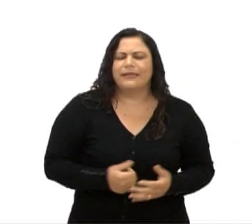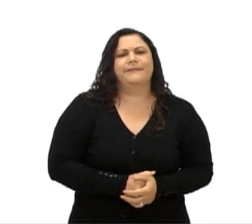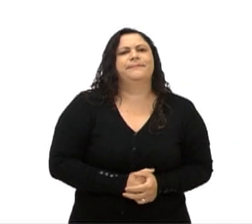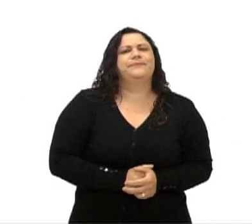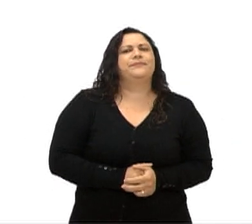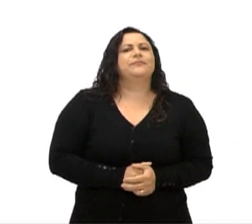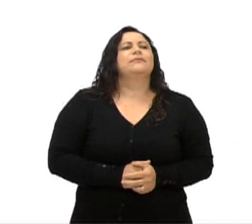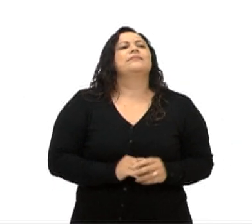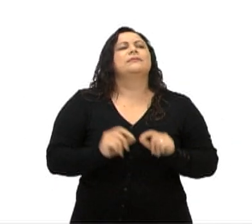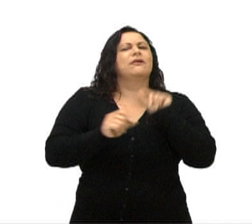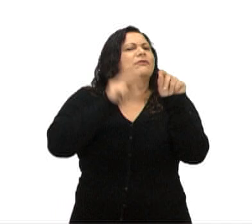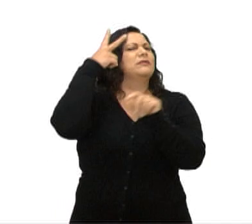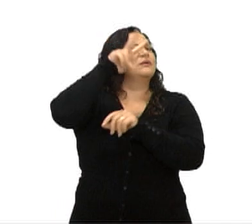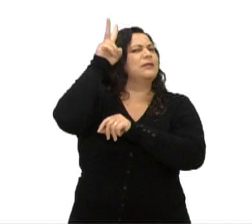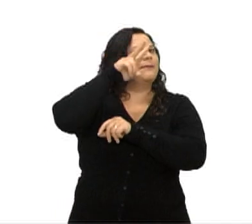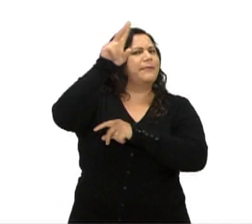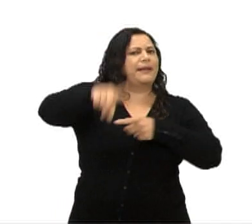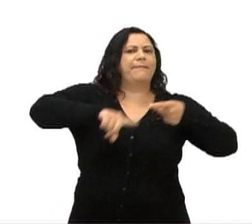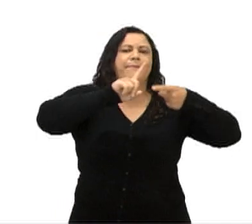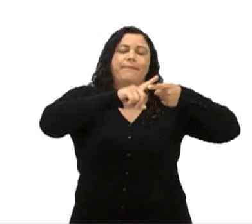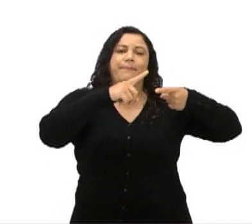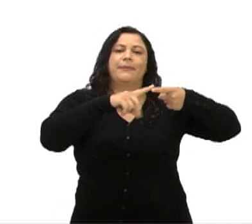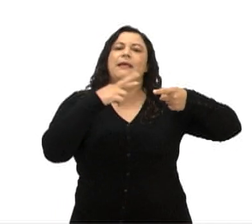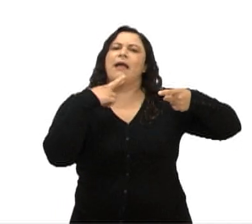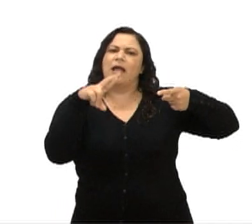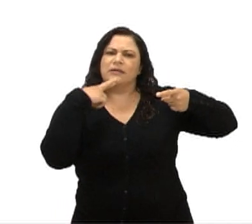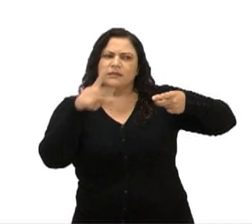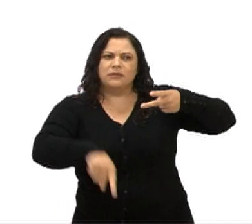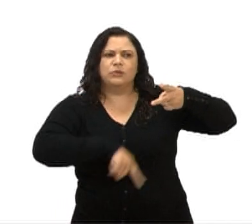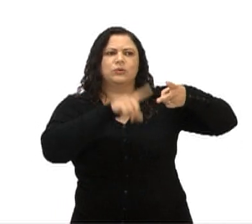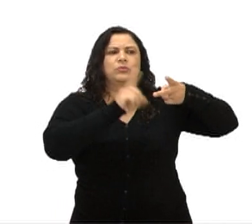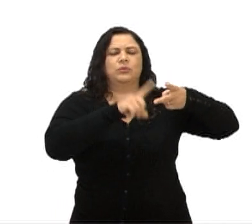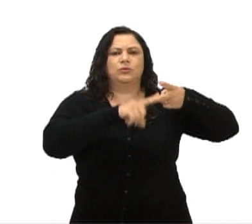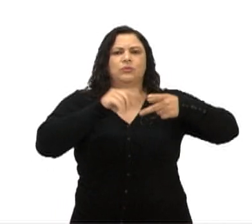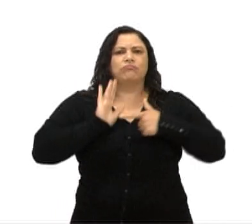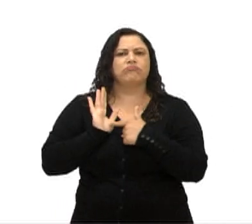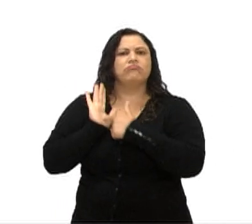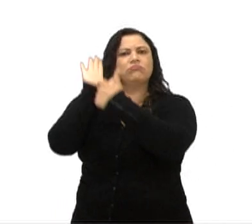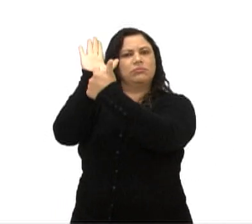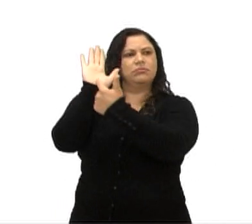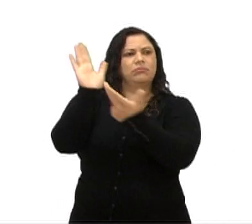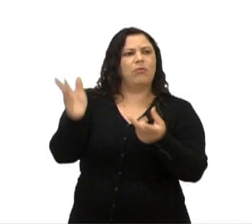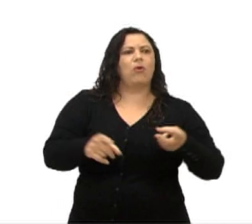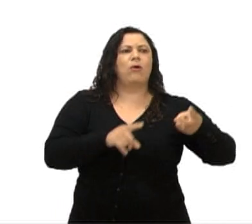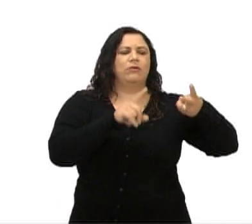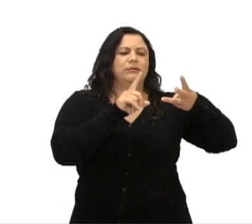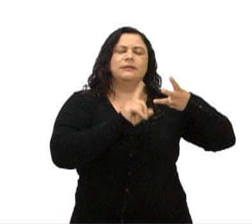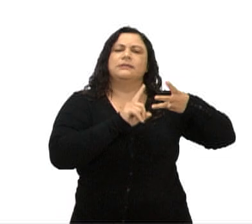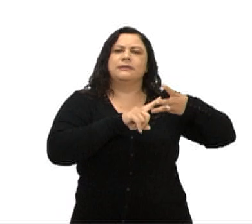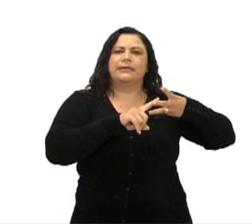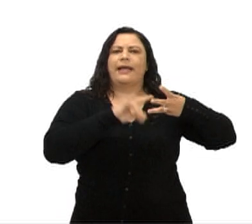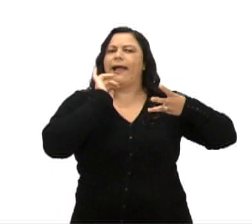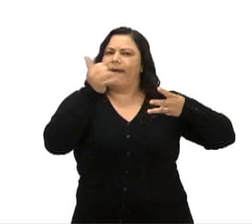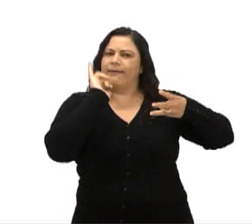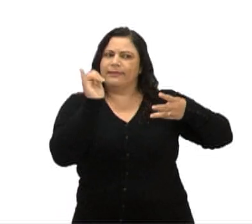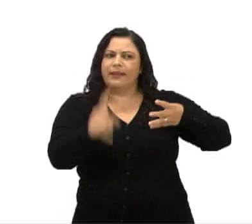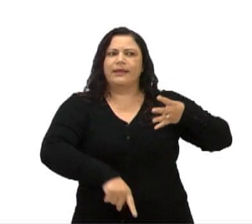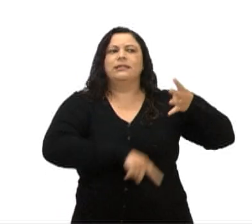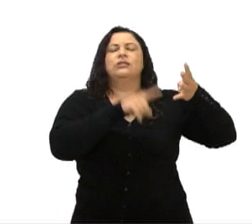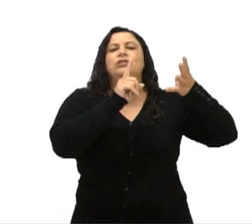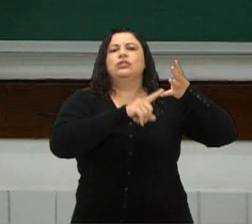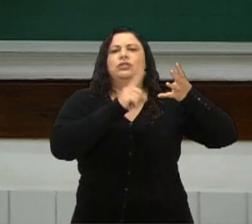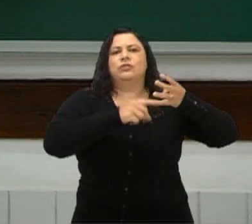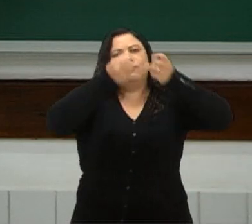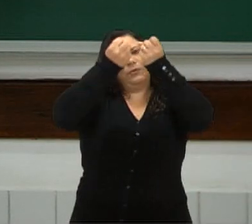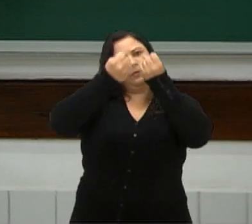se vocês lembraram. A, crítica. B, expositiva. C, narrativa. E D,